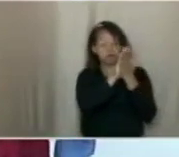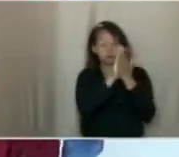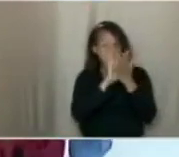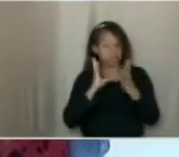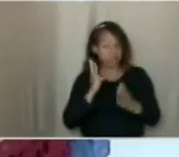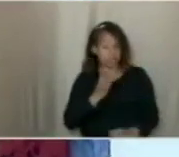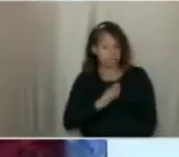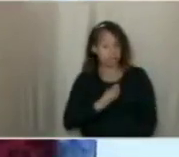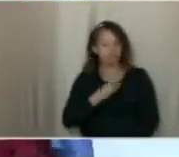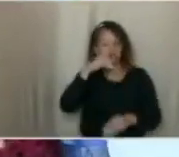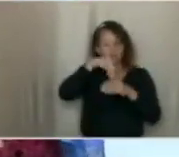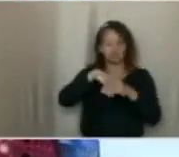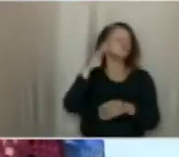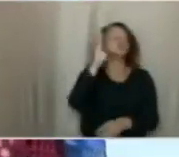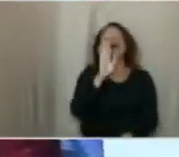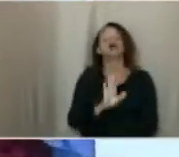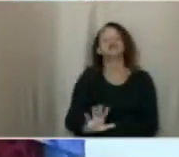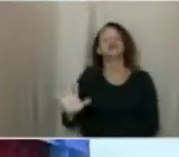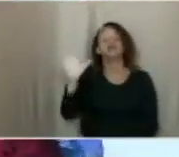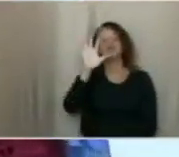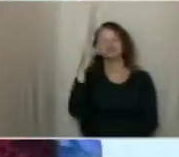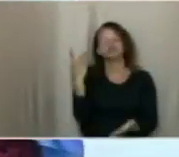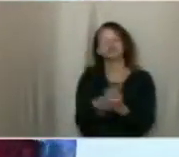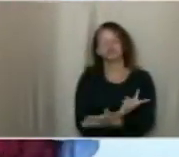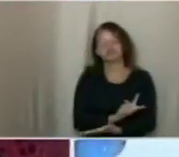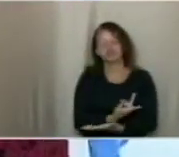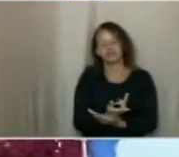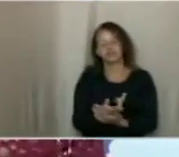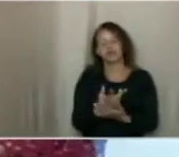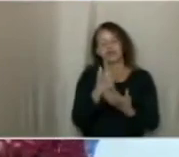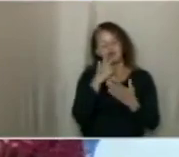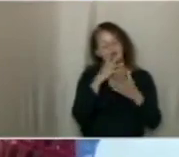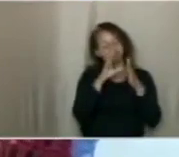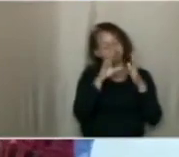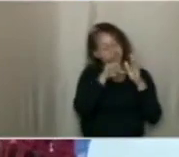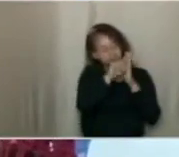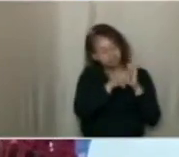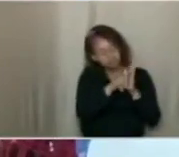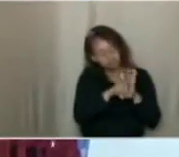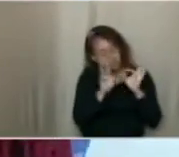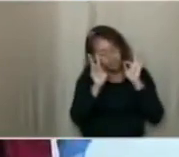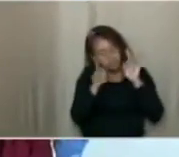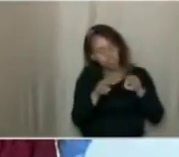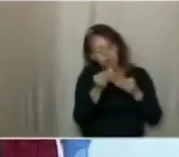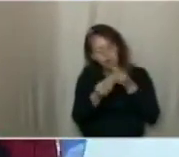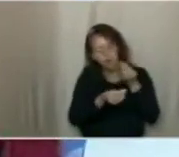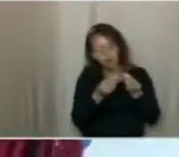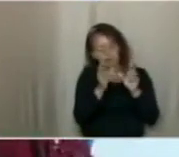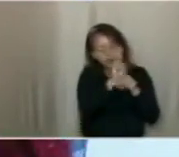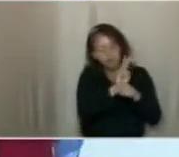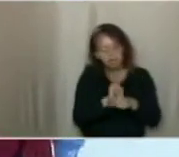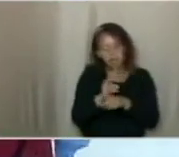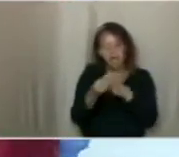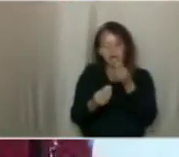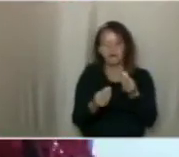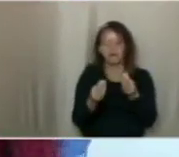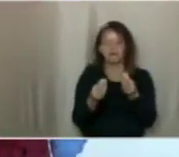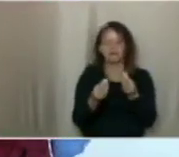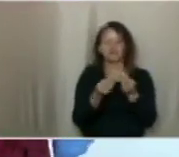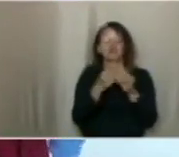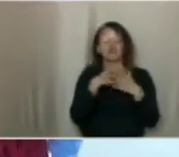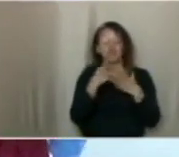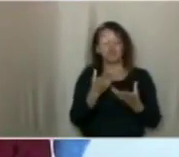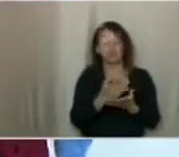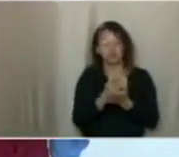um conselho possibilita tratar transversalmente essas questões e eu termino com os